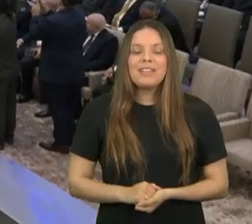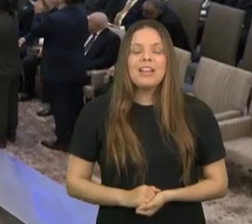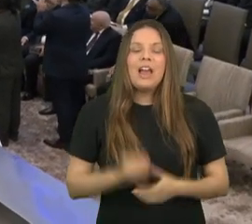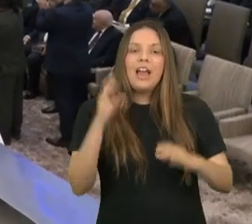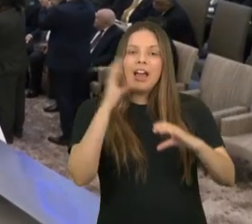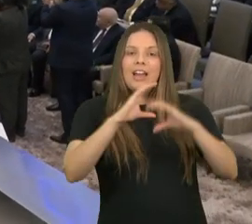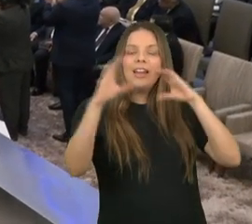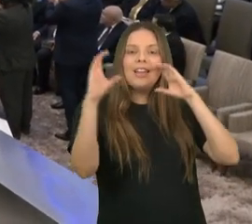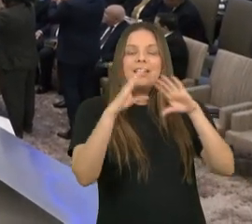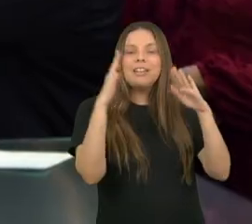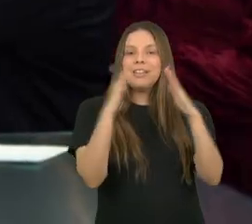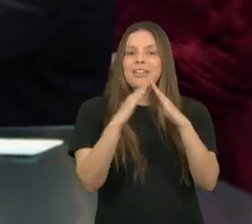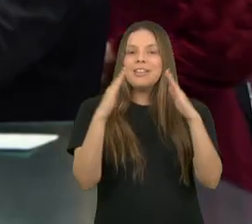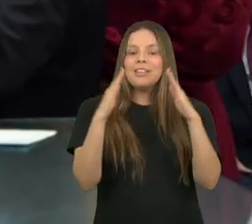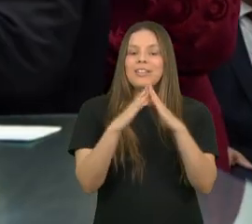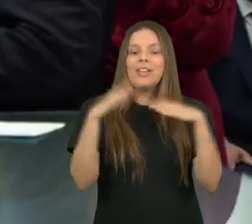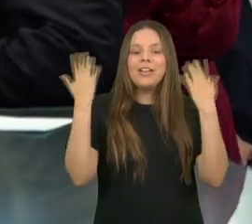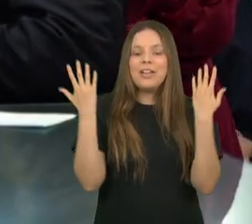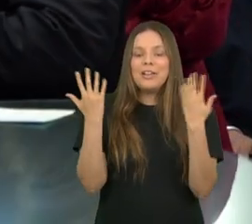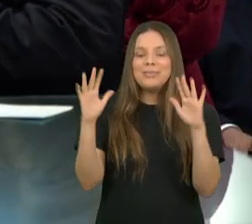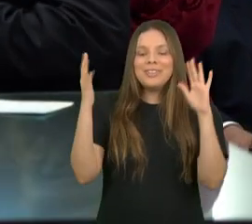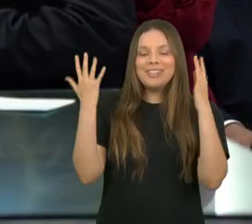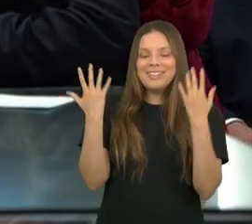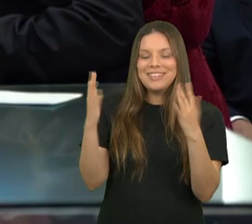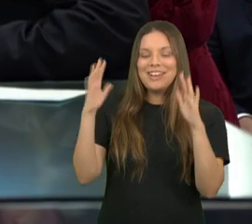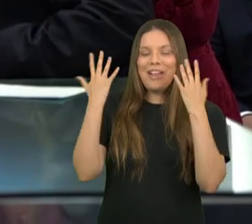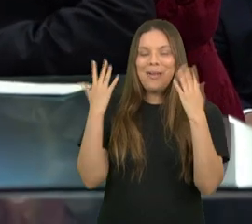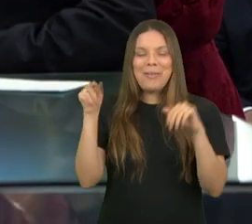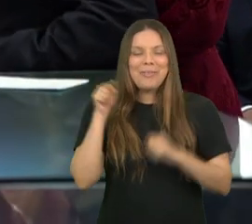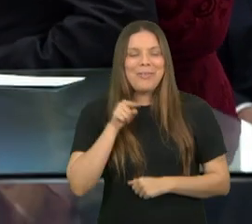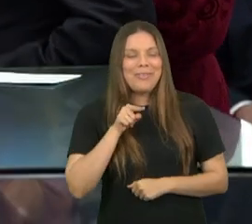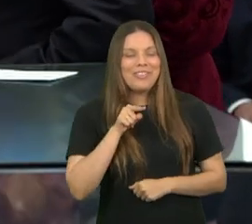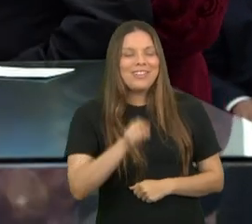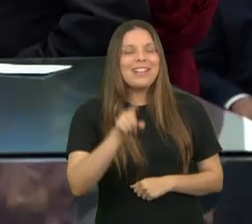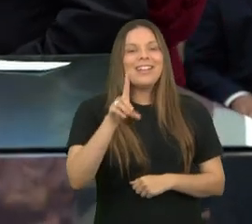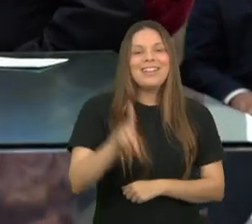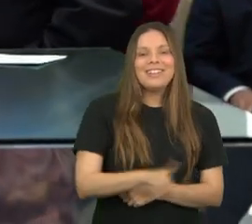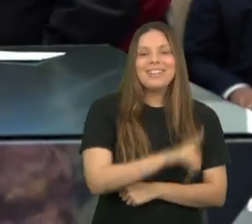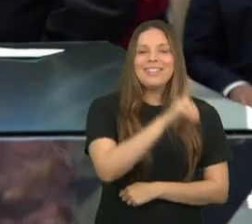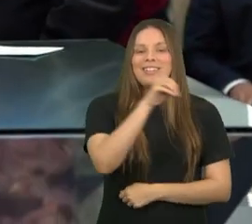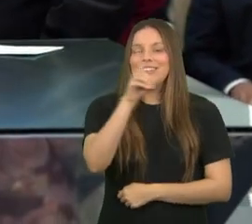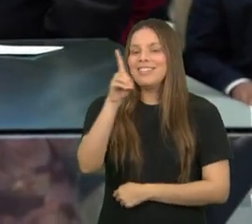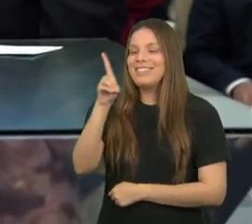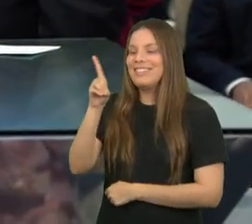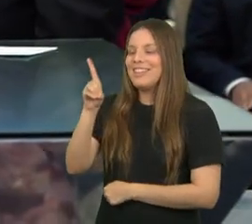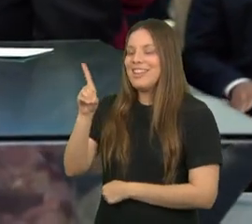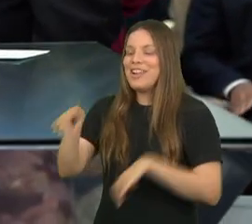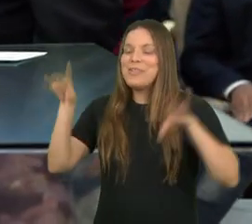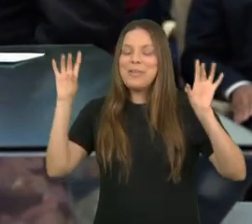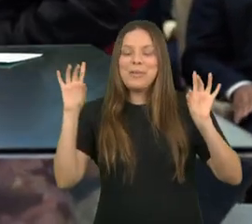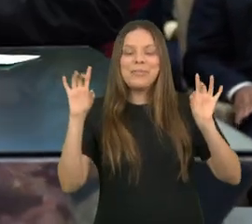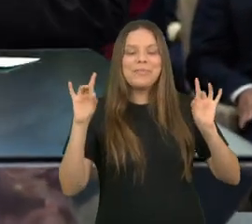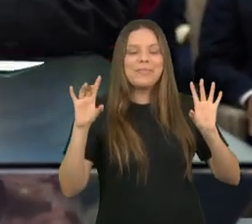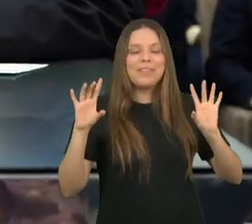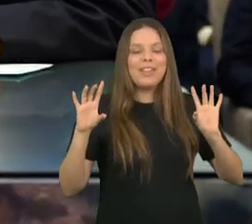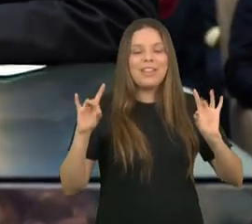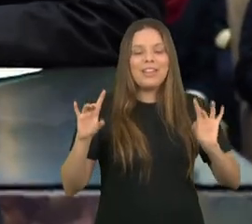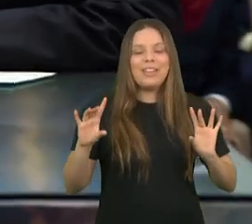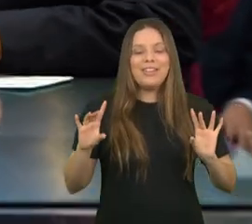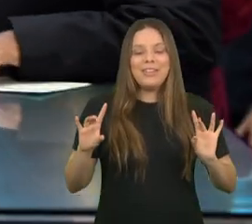assim: parabéns para você nessa data